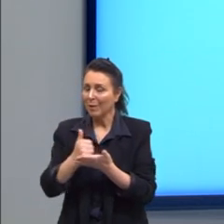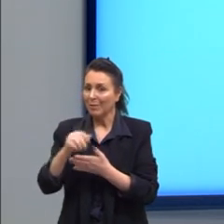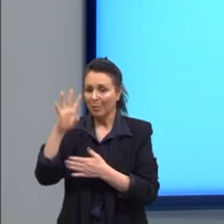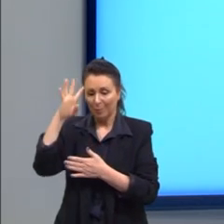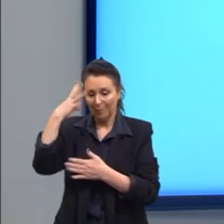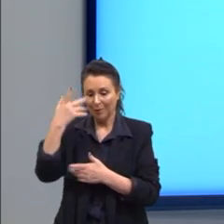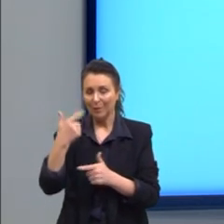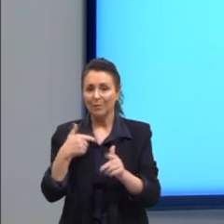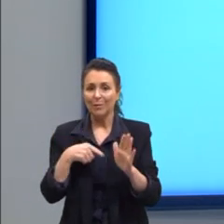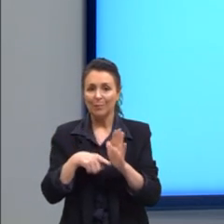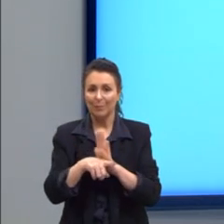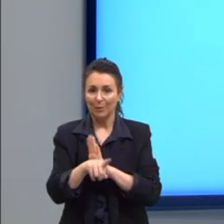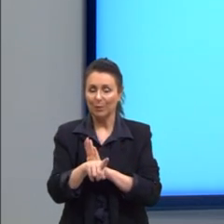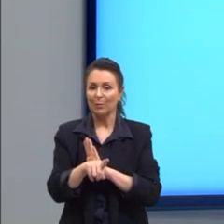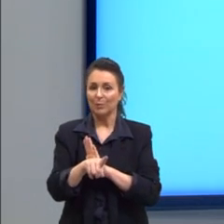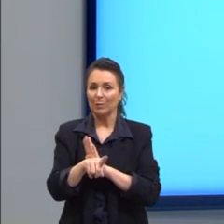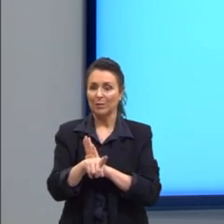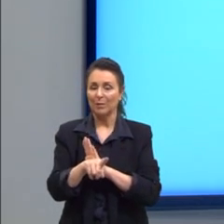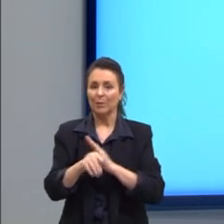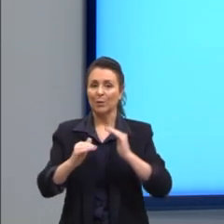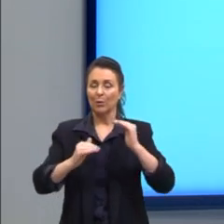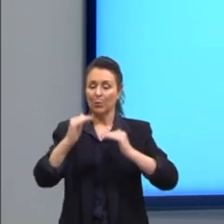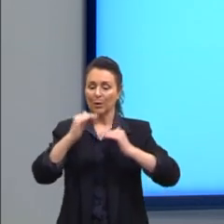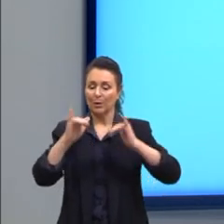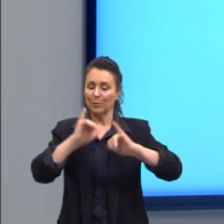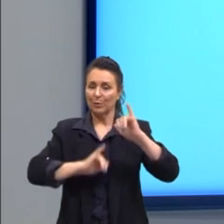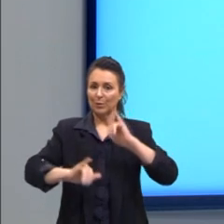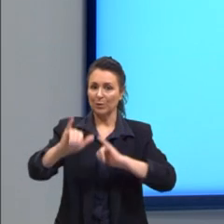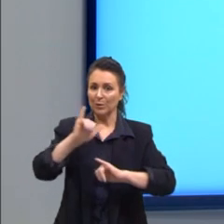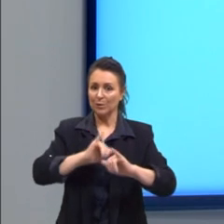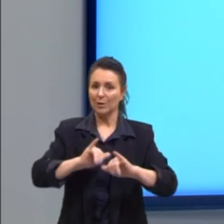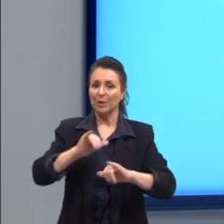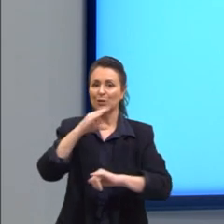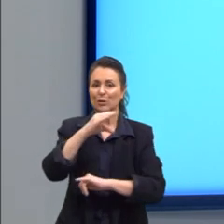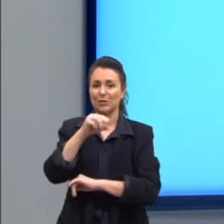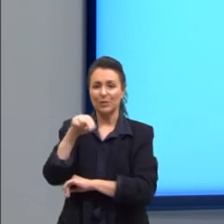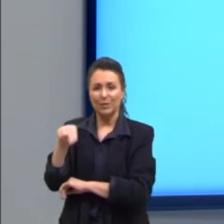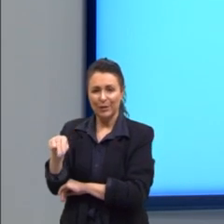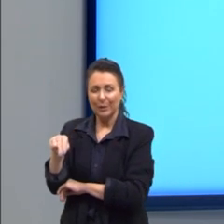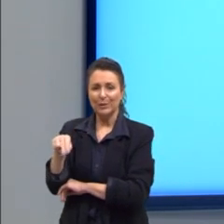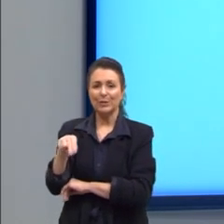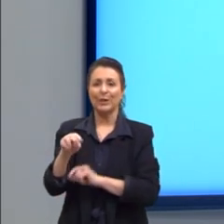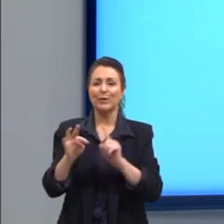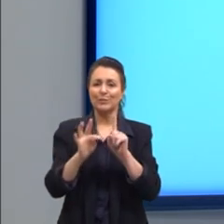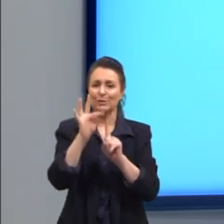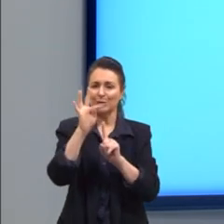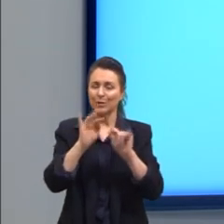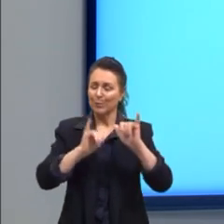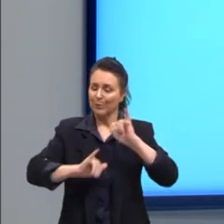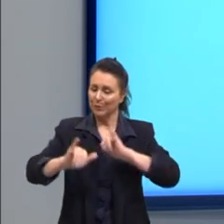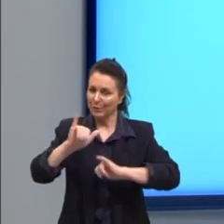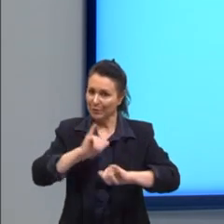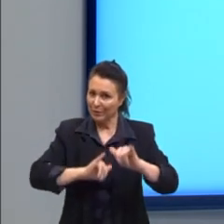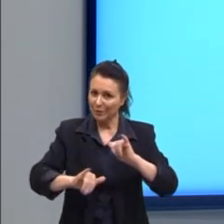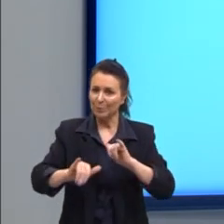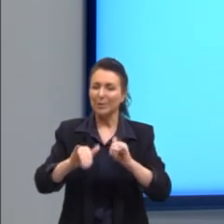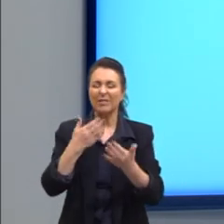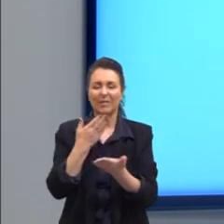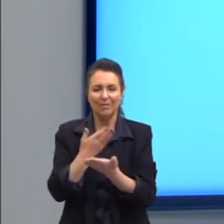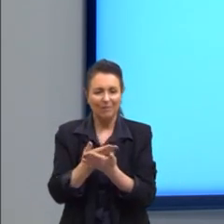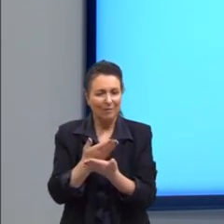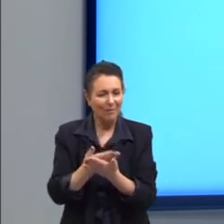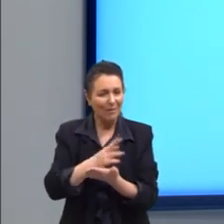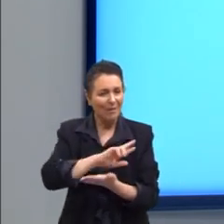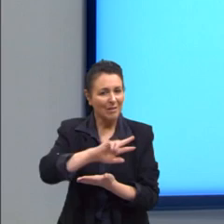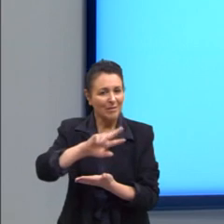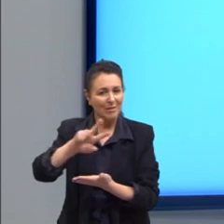essas questões tanto de equilíbrio químico quanto de cinética termoquímica enfim vários aulas que a gente vem